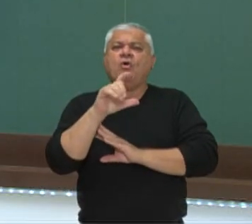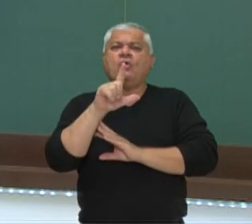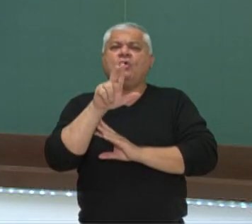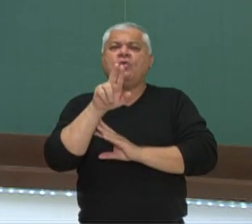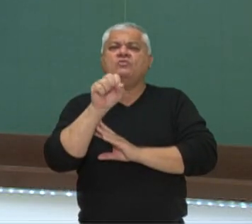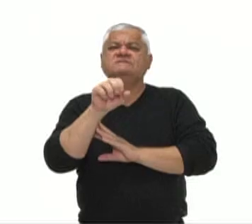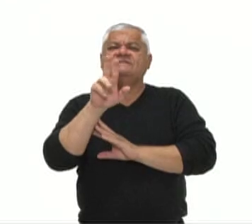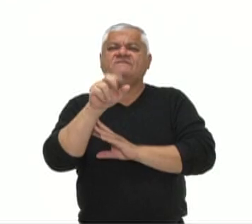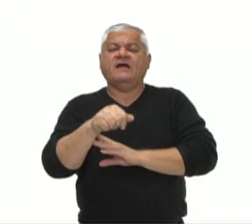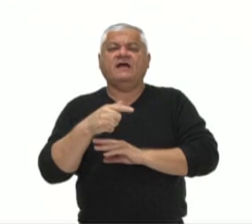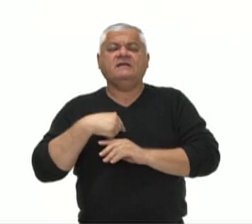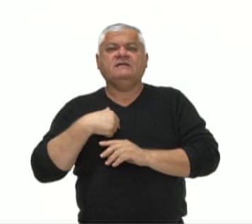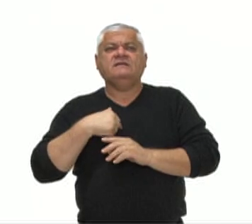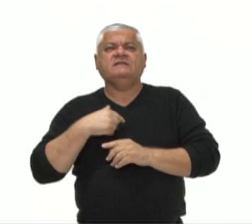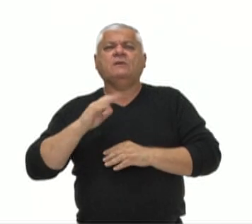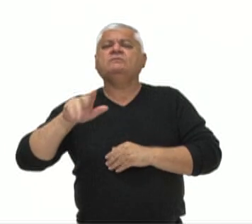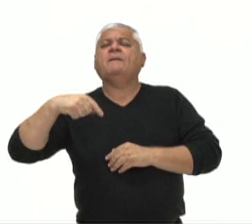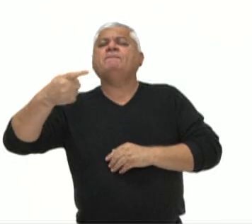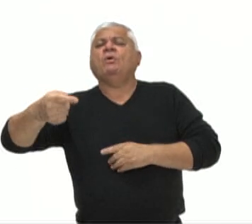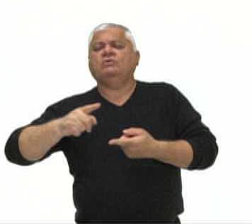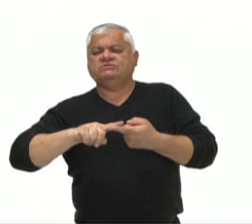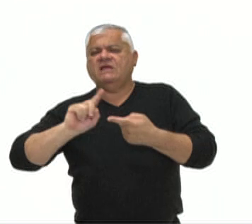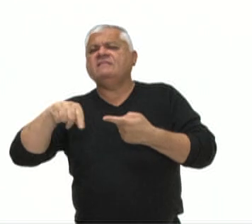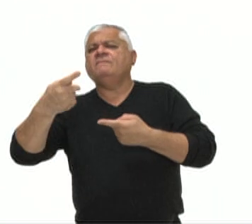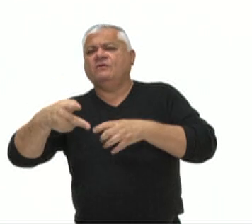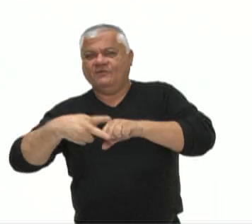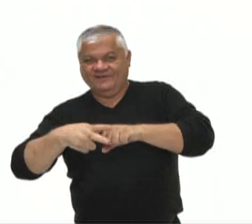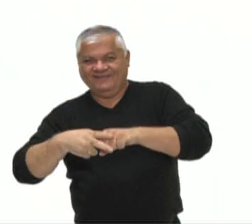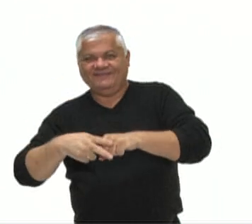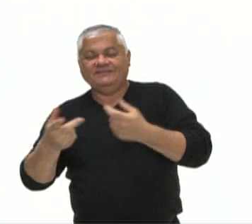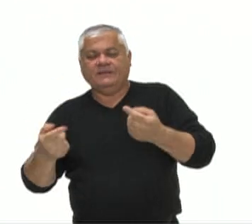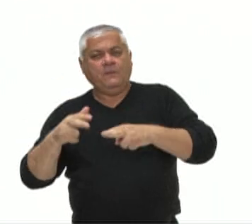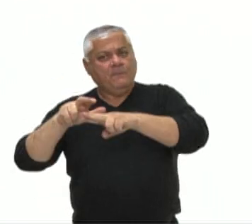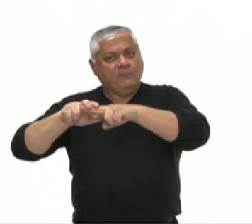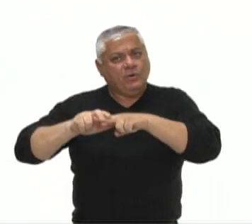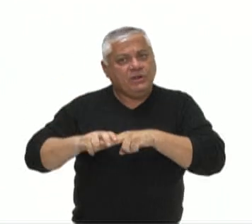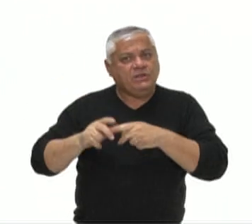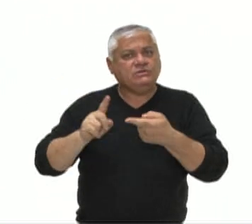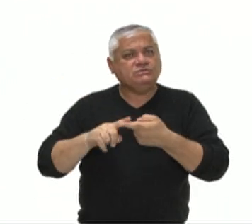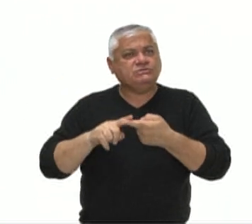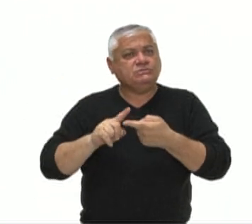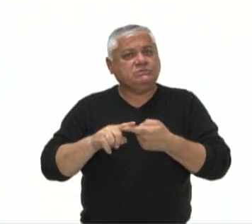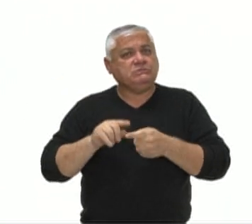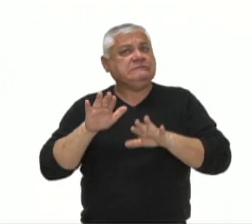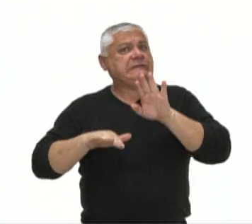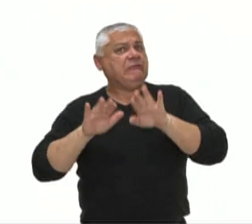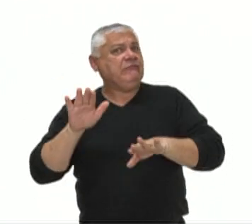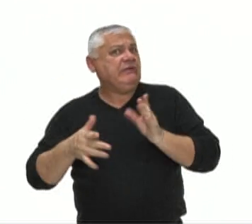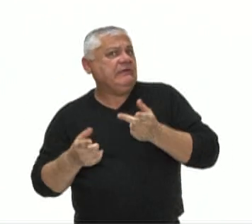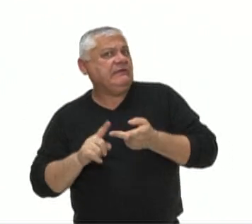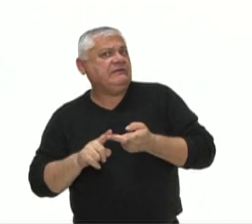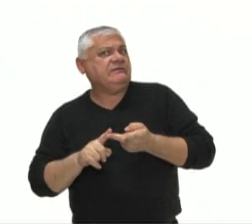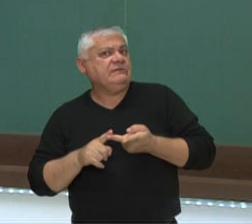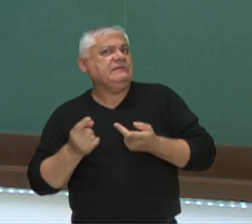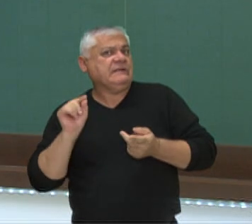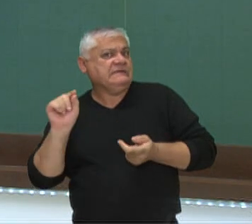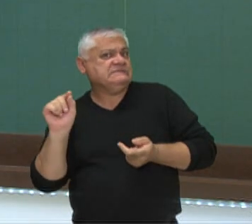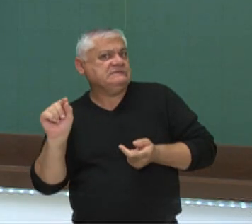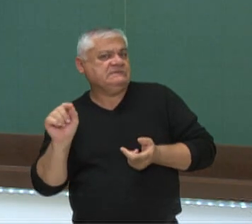o logo, o pois depois do verbo, o portanto, o por conseguinte, o por isso e o